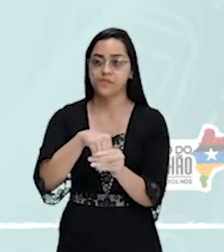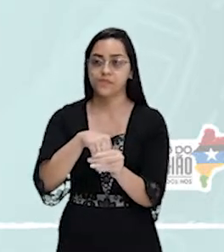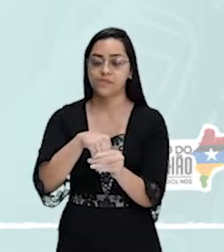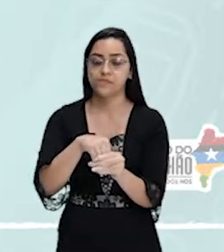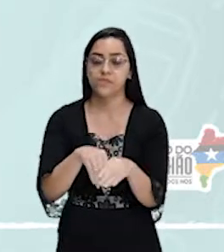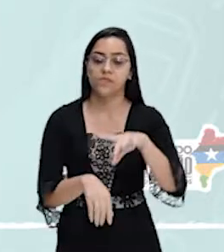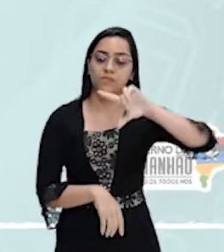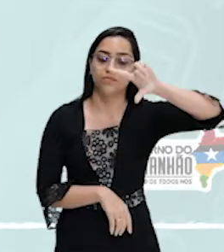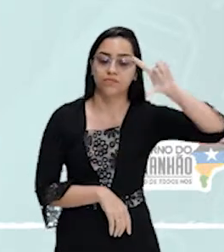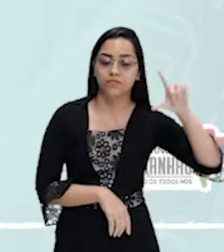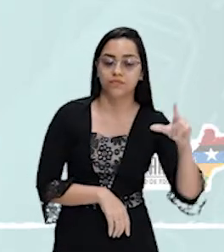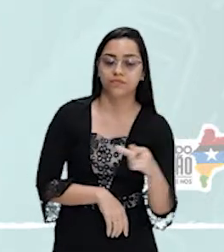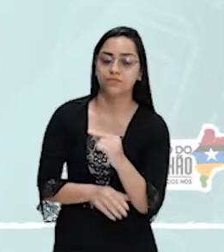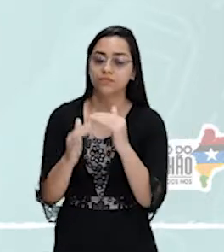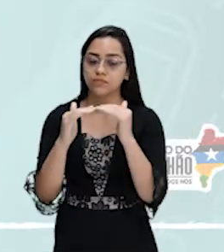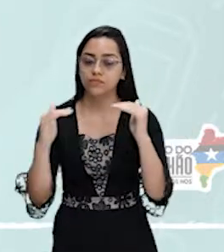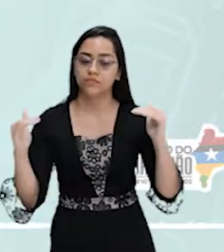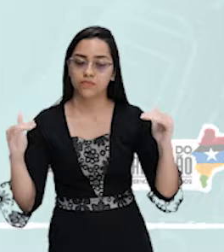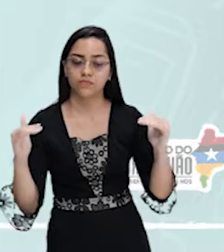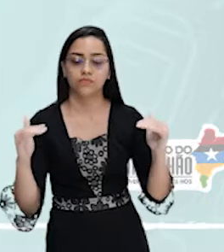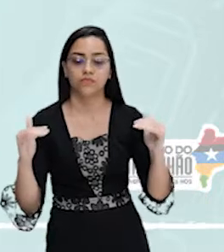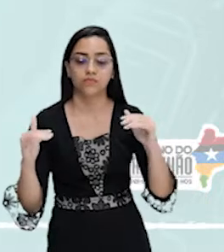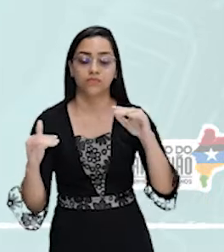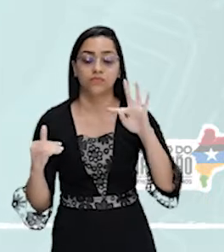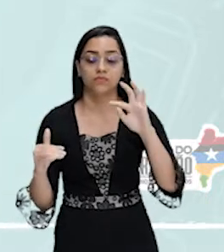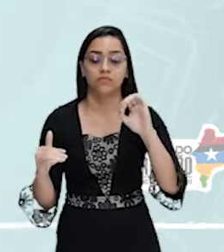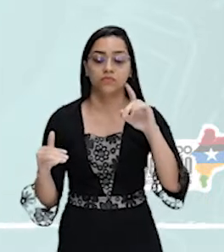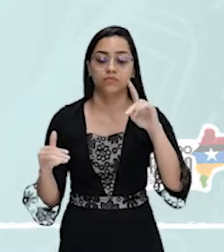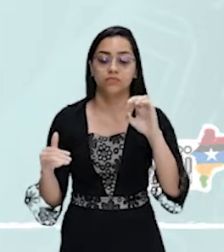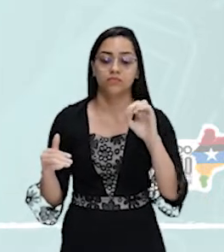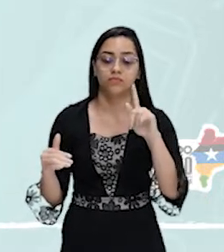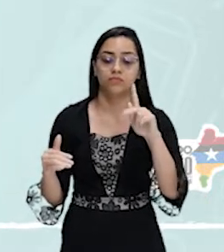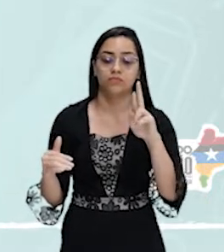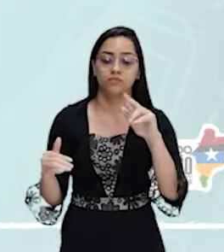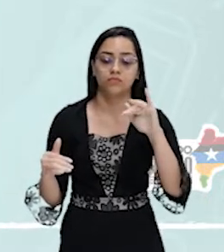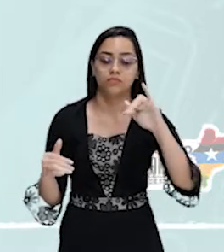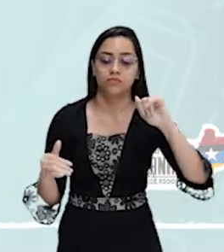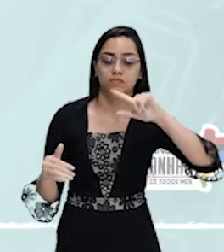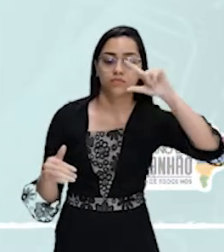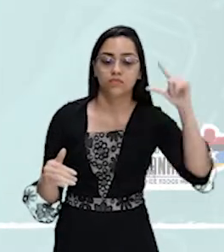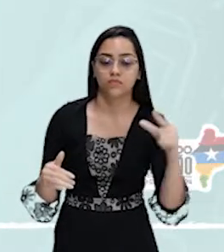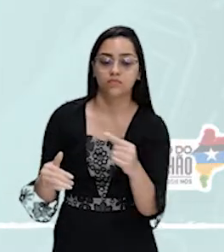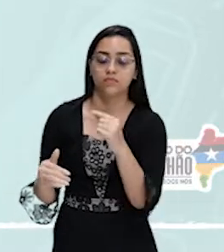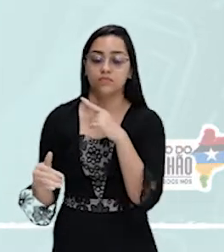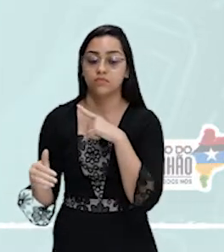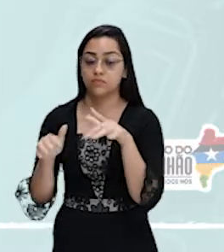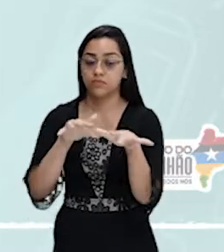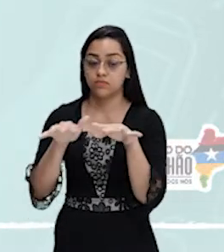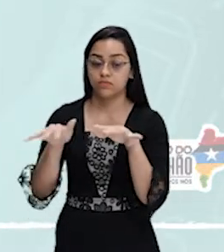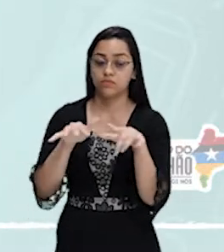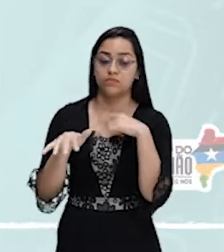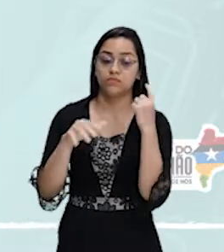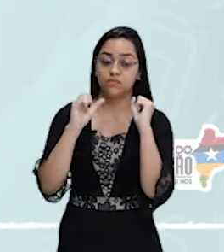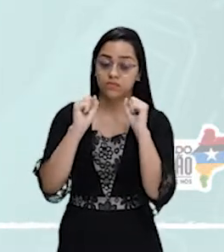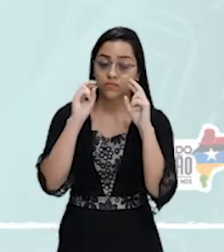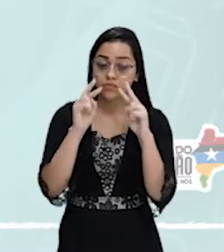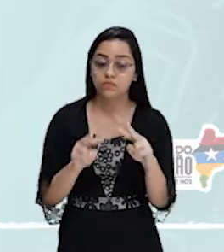Lua também tem uma estrutura interna, a superfície da Lua, a topografia da Lua, as crateras de impacto, né, que a gente consegue